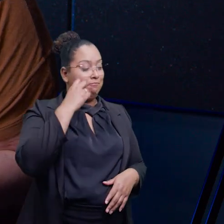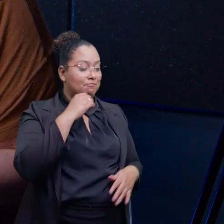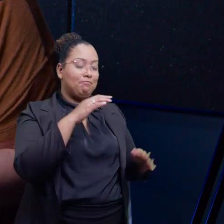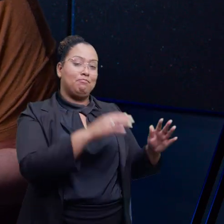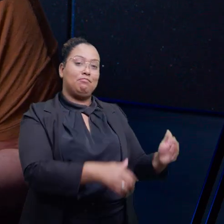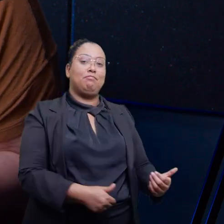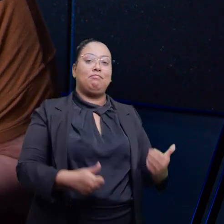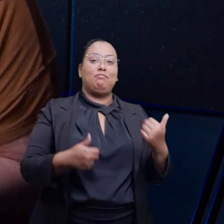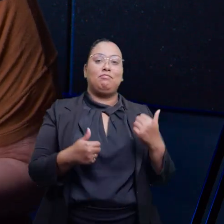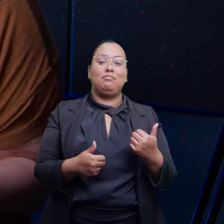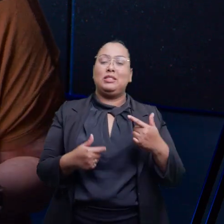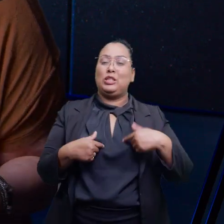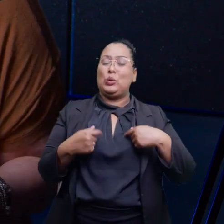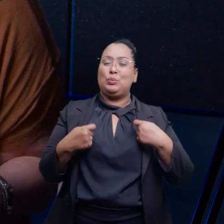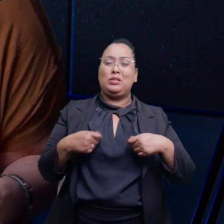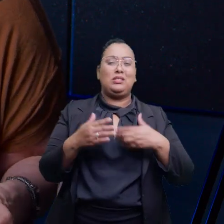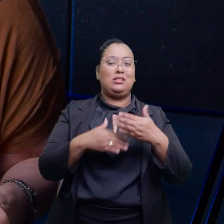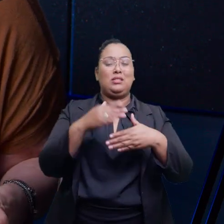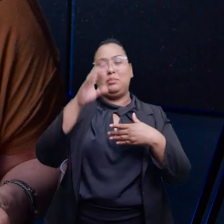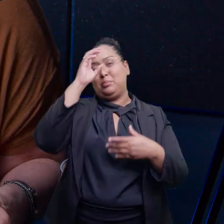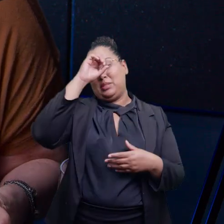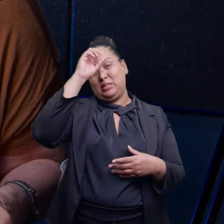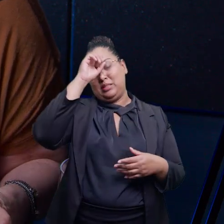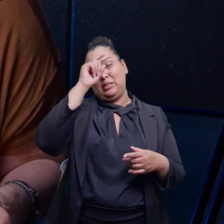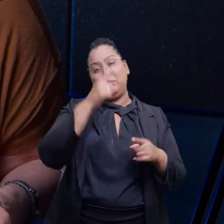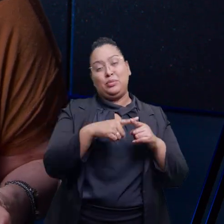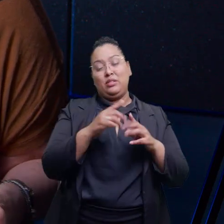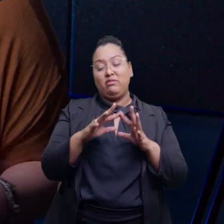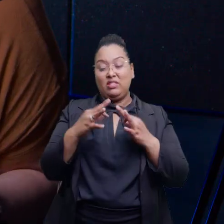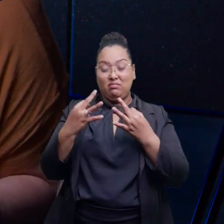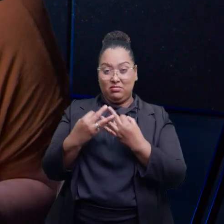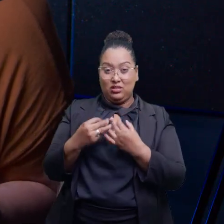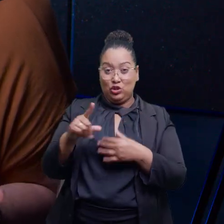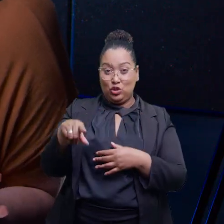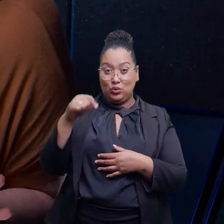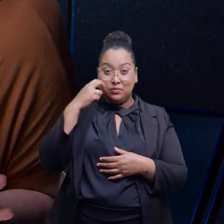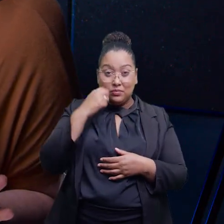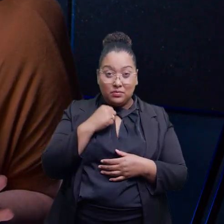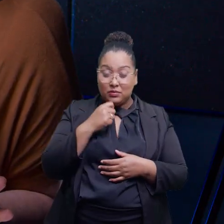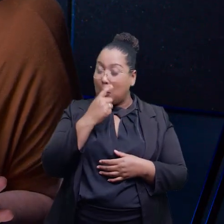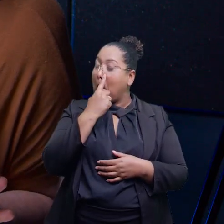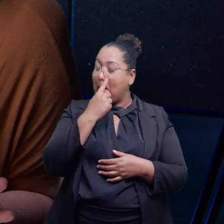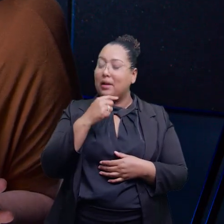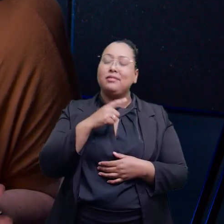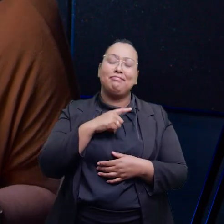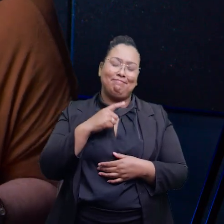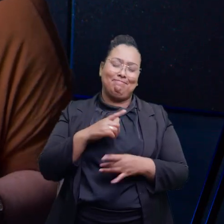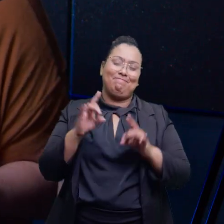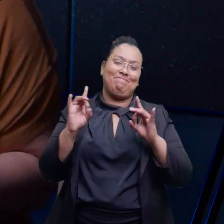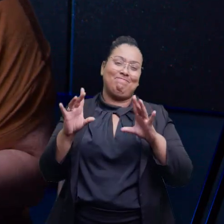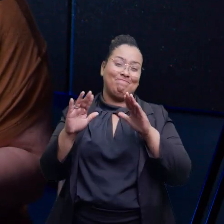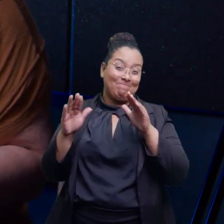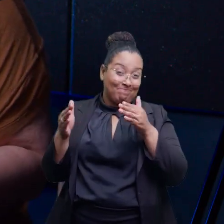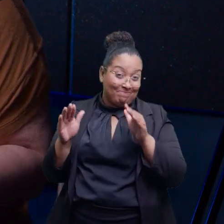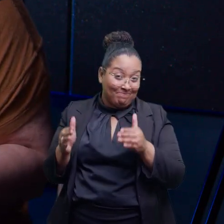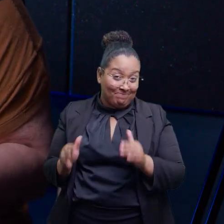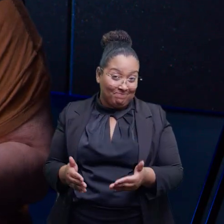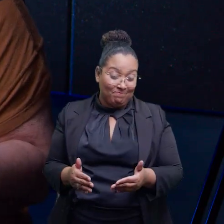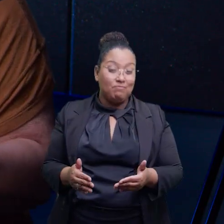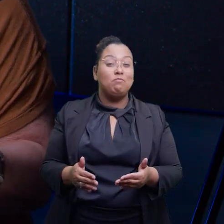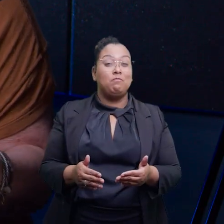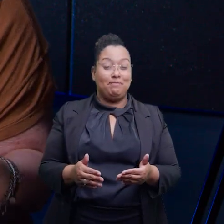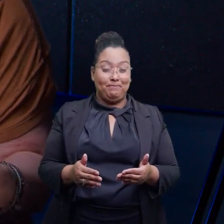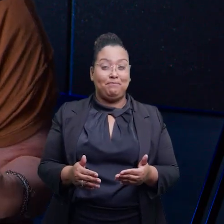que eu tive que aprender muita coisa, porque a família por adoção tem suas especificidades. Assim como uma família que